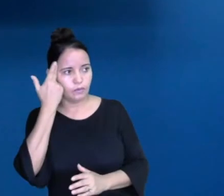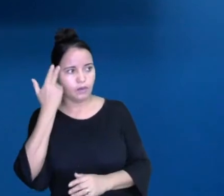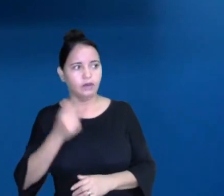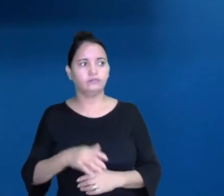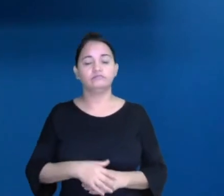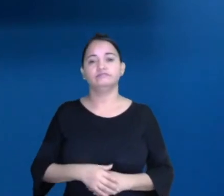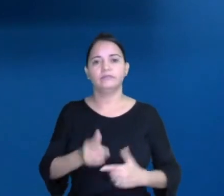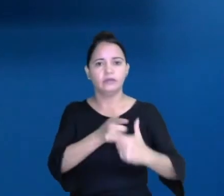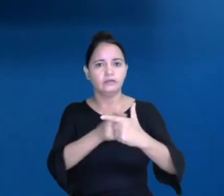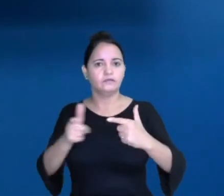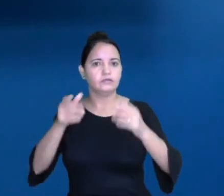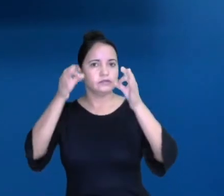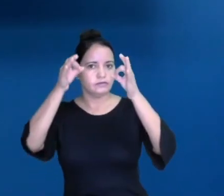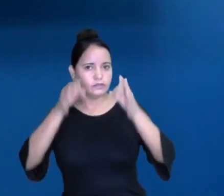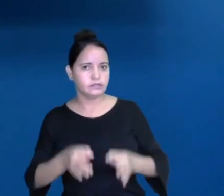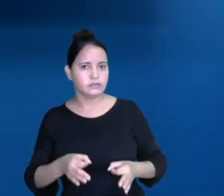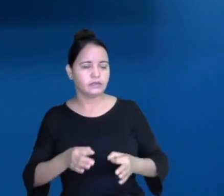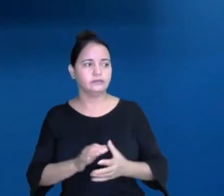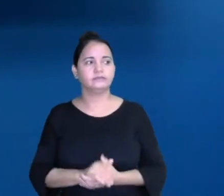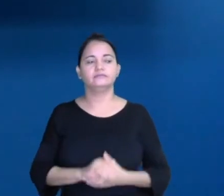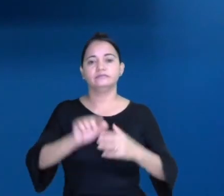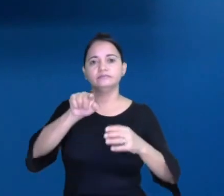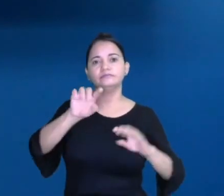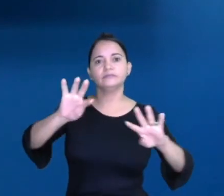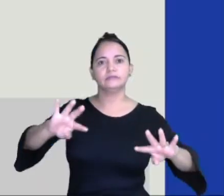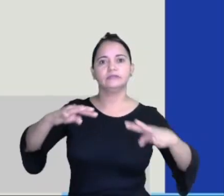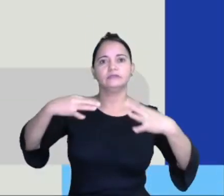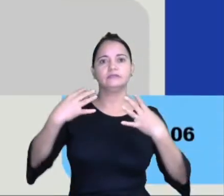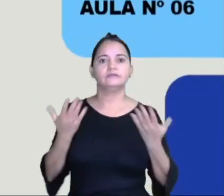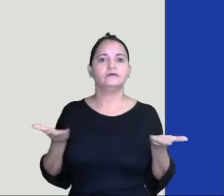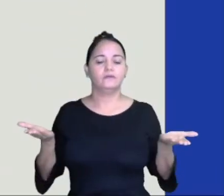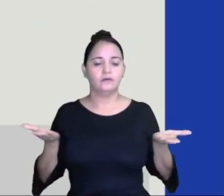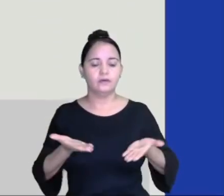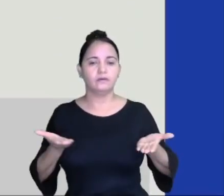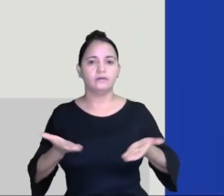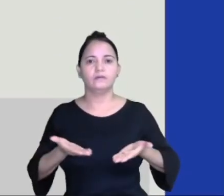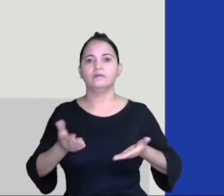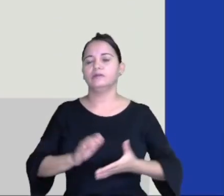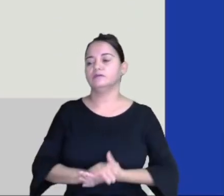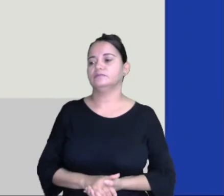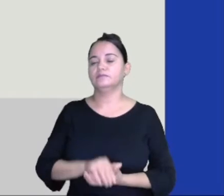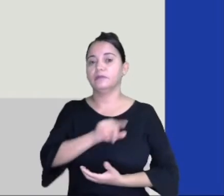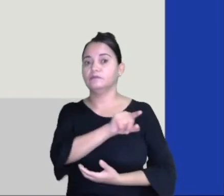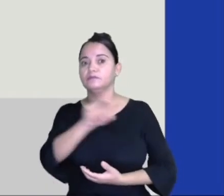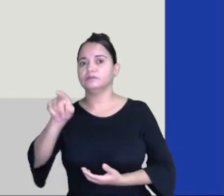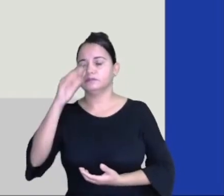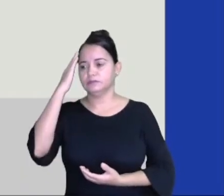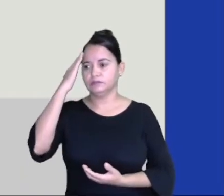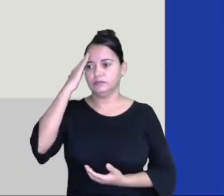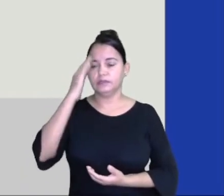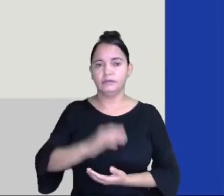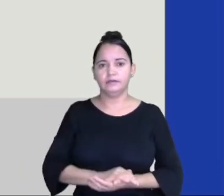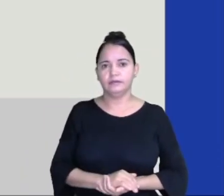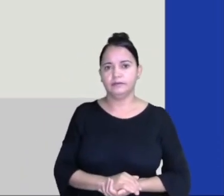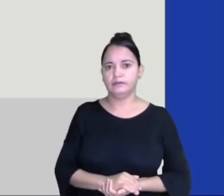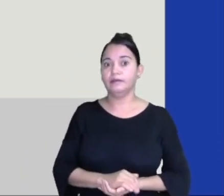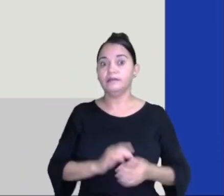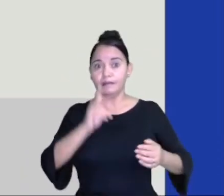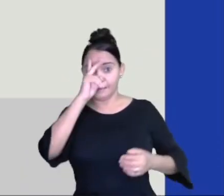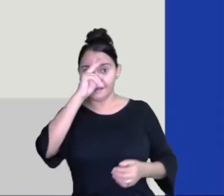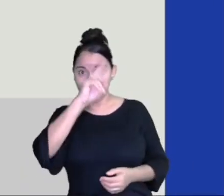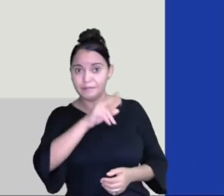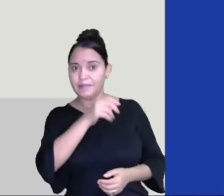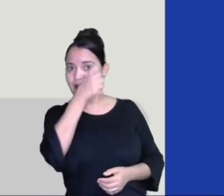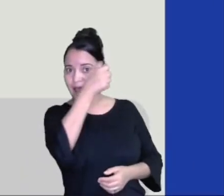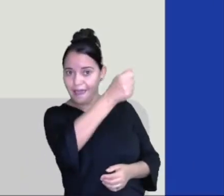exata. Então, presta bem atenção agora no que eu quero que você compreenda. Gente, eu não peguei lá o A,